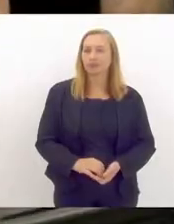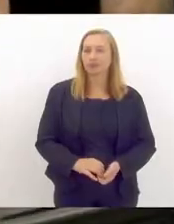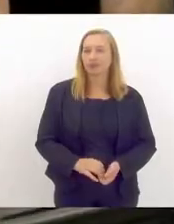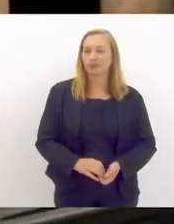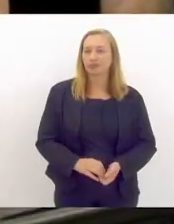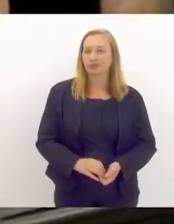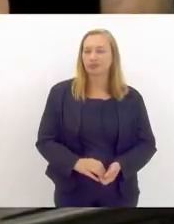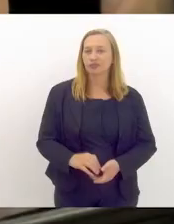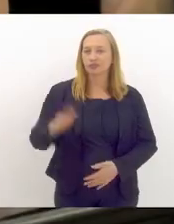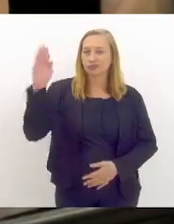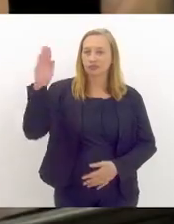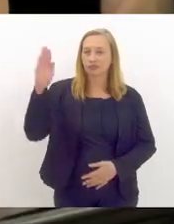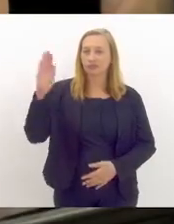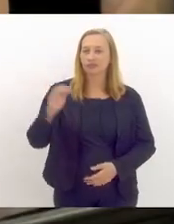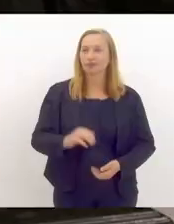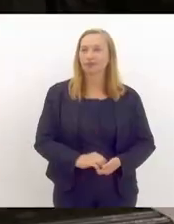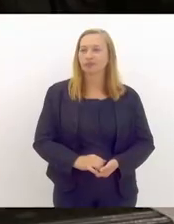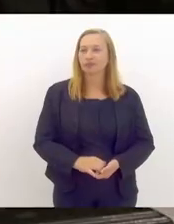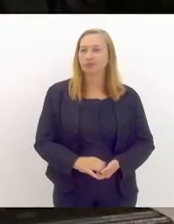Assim o prometo.